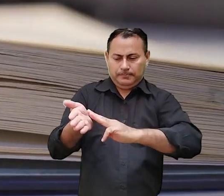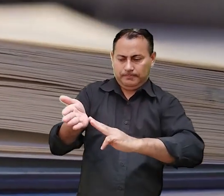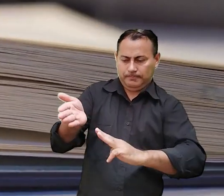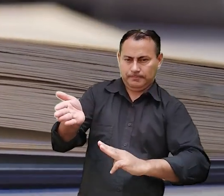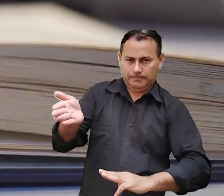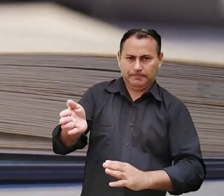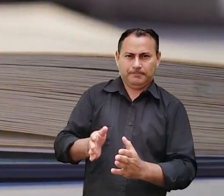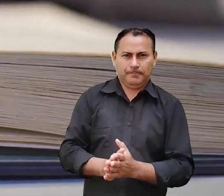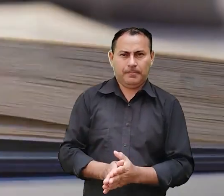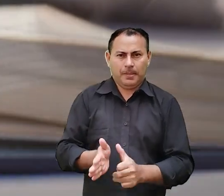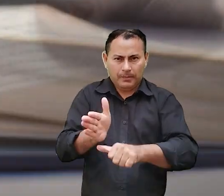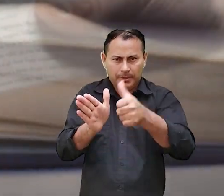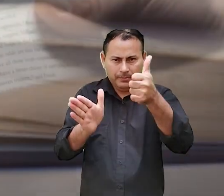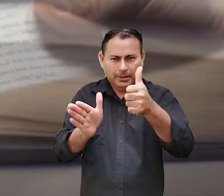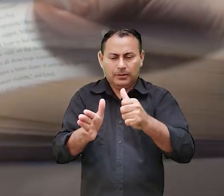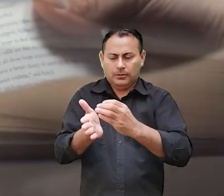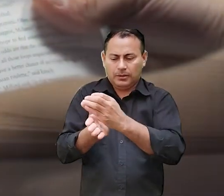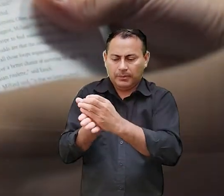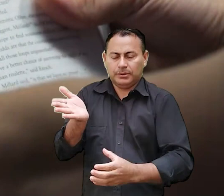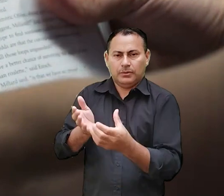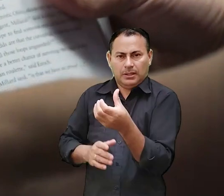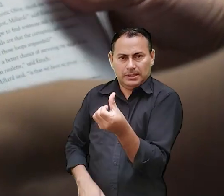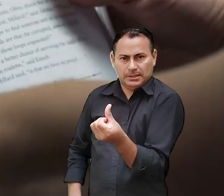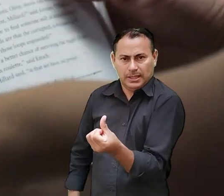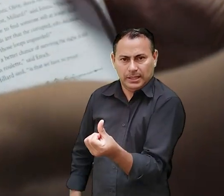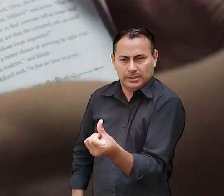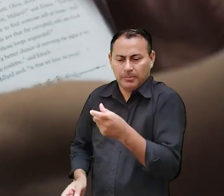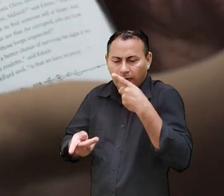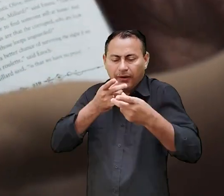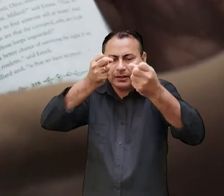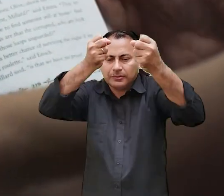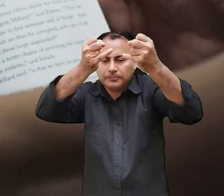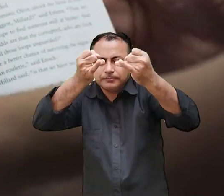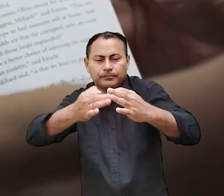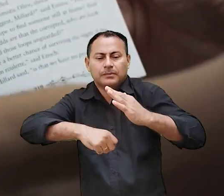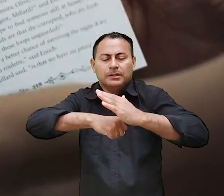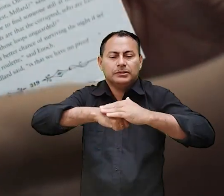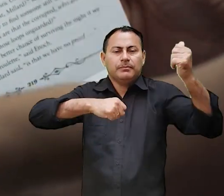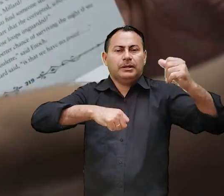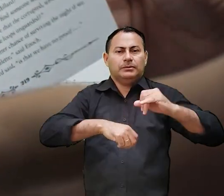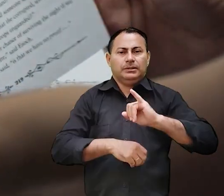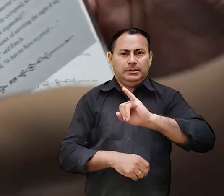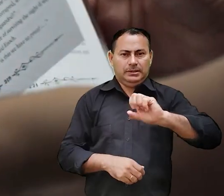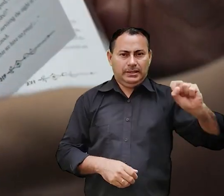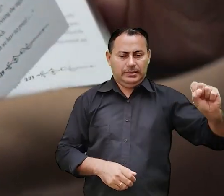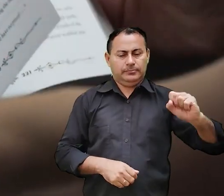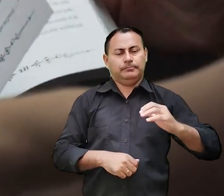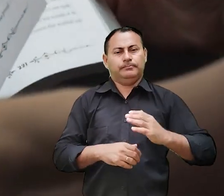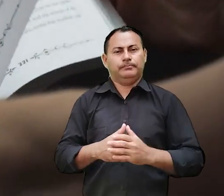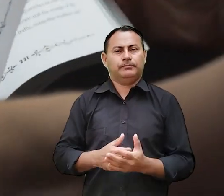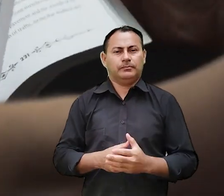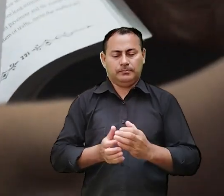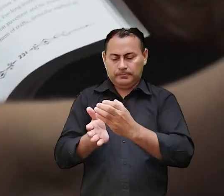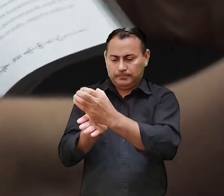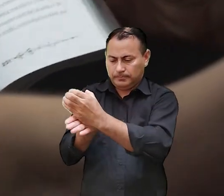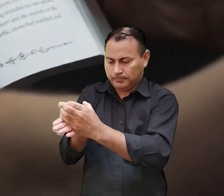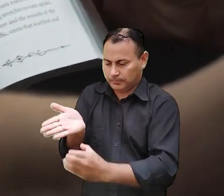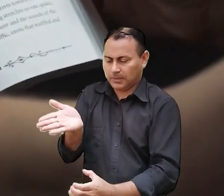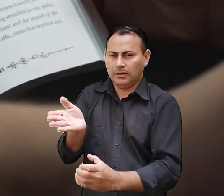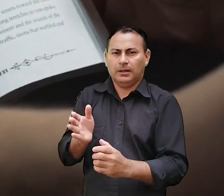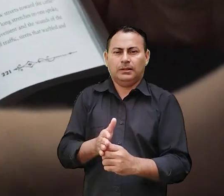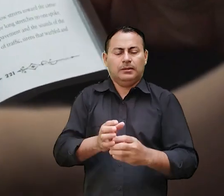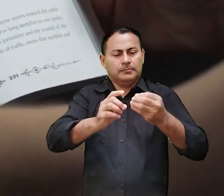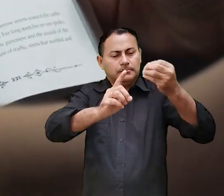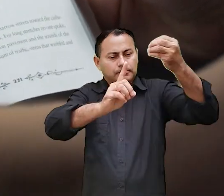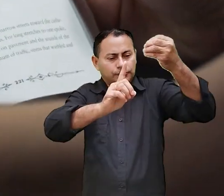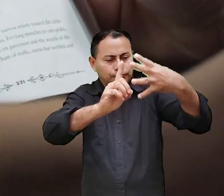sua mensagem a primeira delas é o capítulo se que descreve O Chamado de Isaías esse capítulo